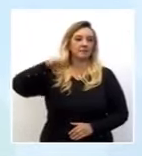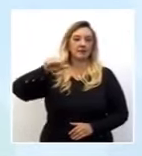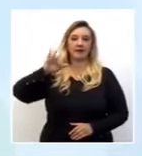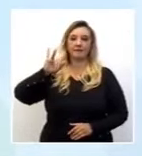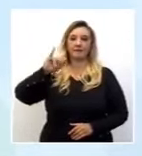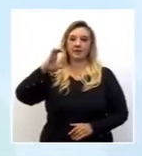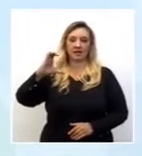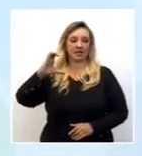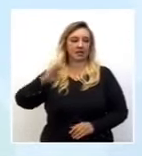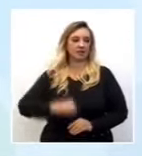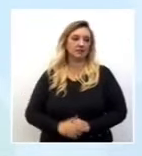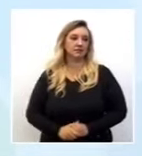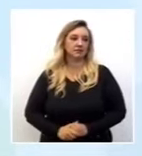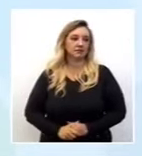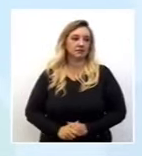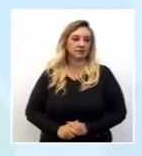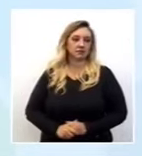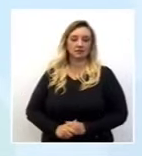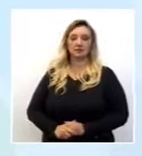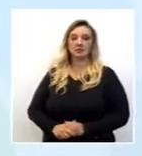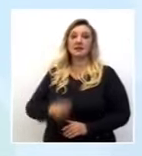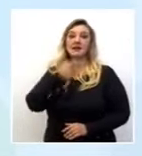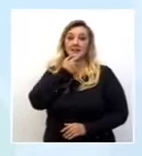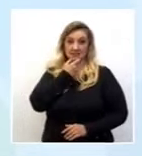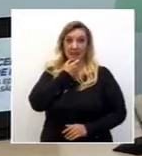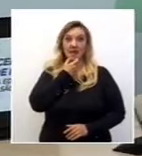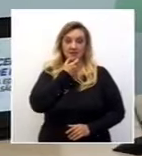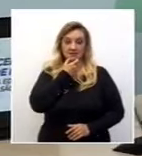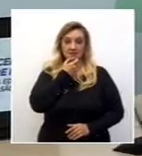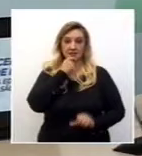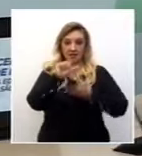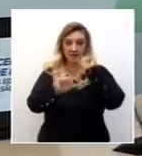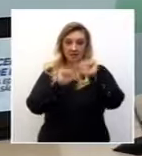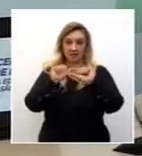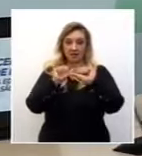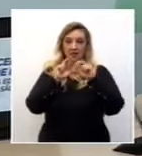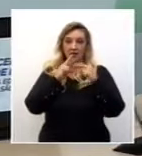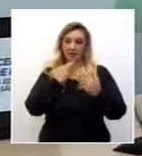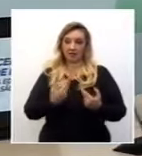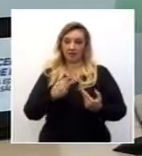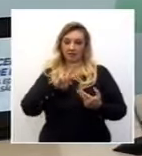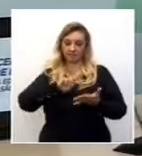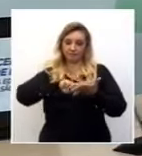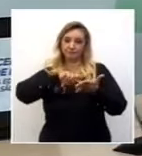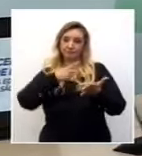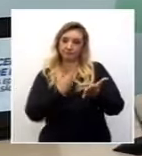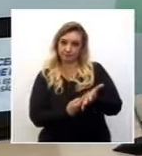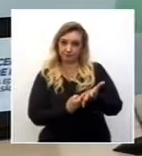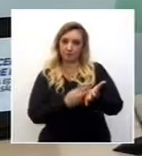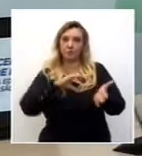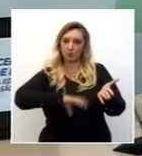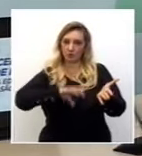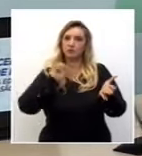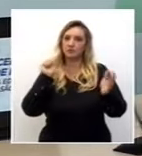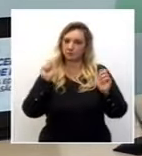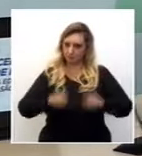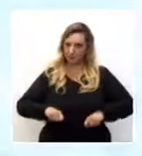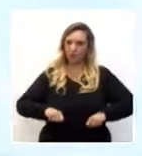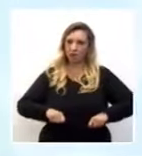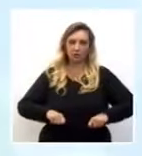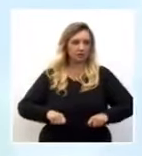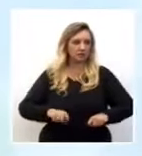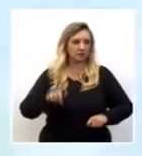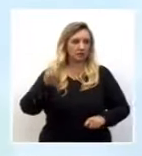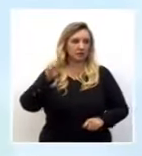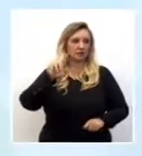né? Mathematic. Esse é em inglês, mas dá para alterar as línguas, né? Dá para deixar em português. O Dragon